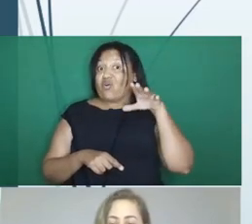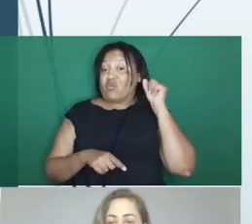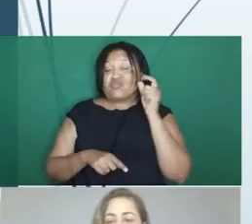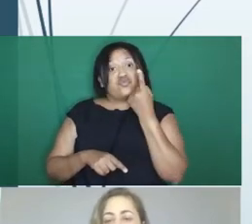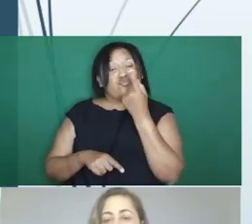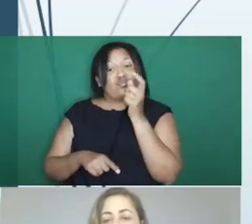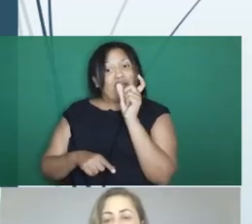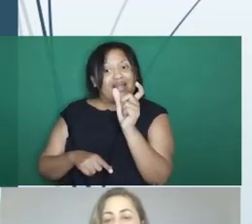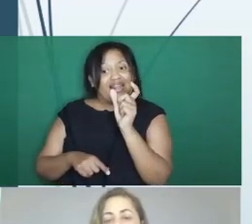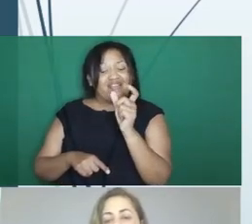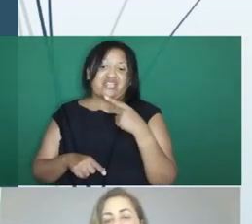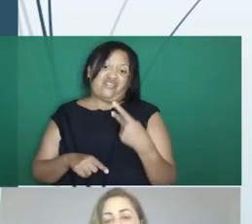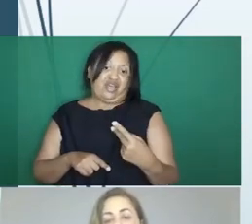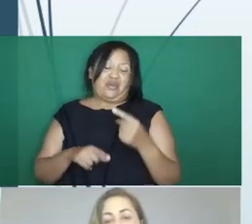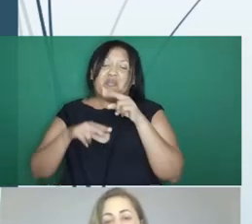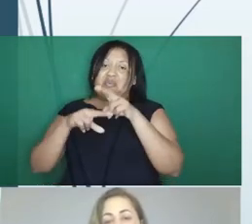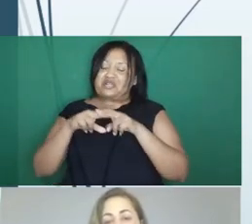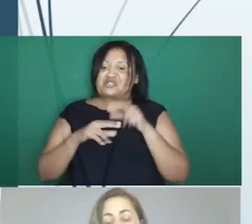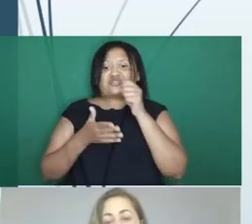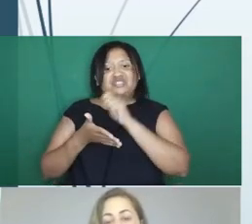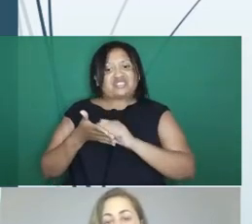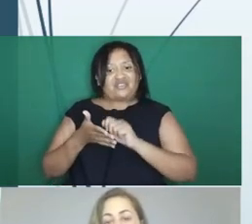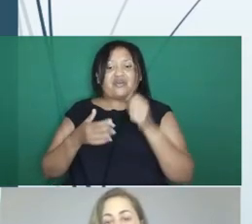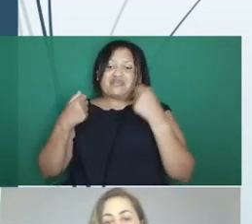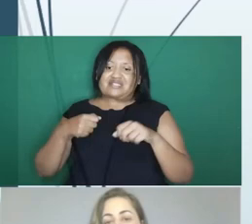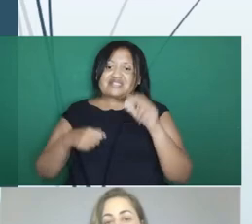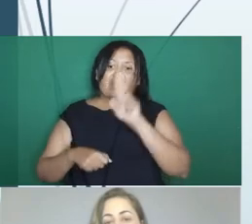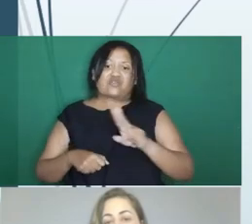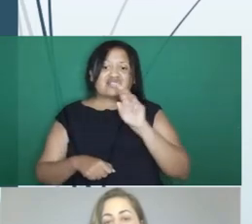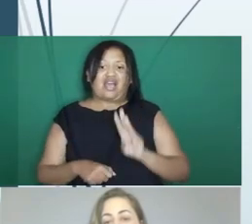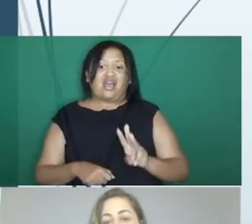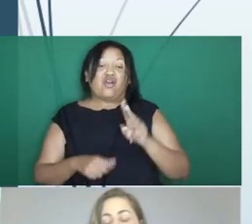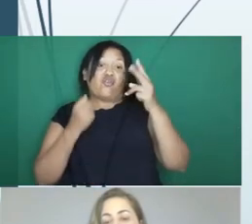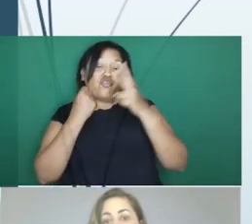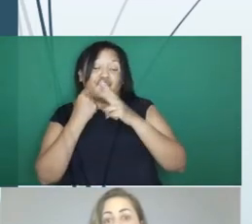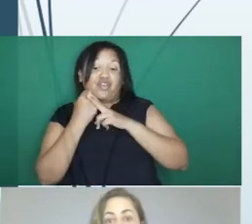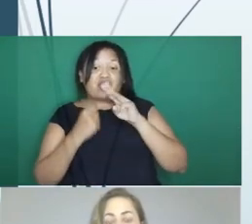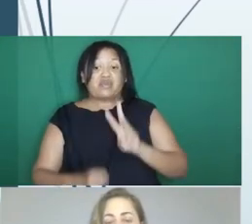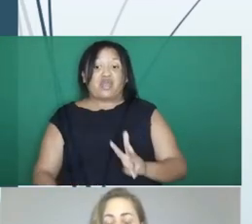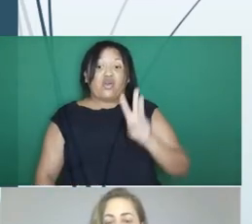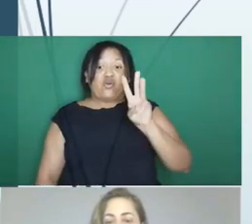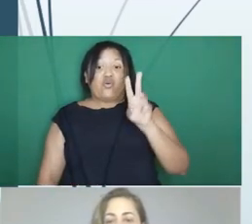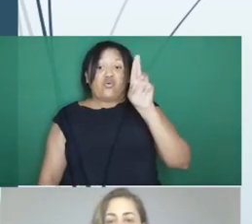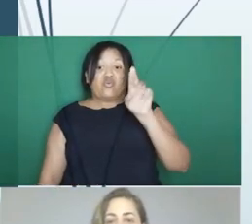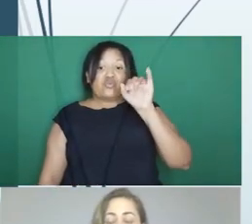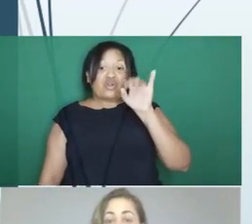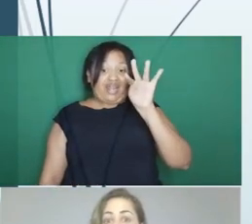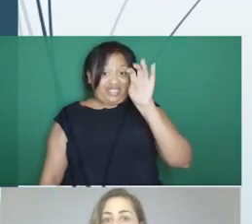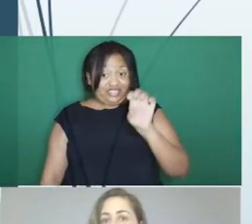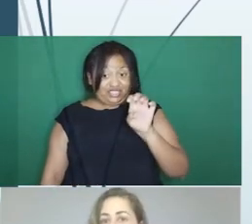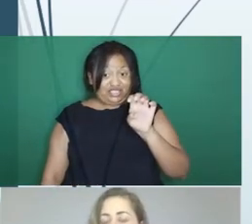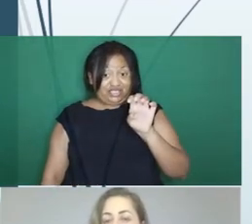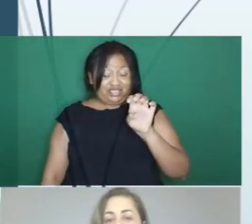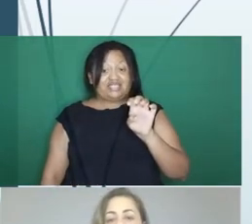tô escrevendo Então a gente vai precisar utilizar o verbo right na forma de present continuous que é justamente